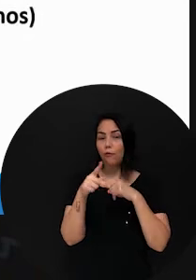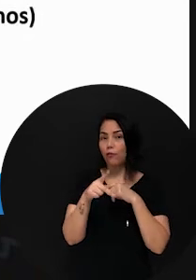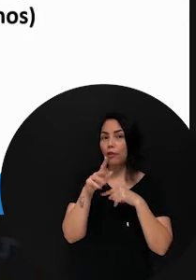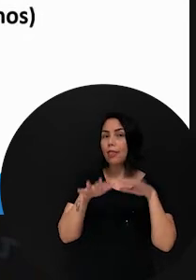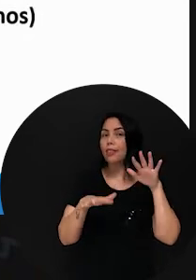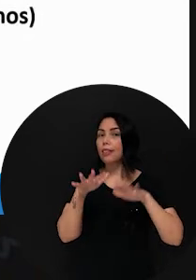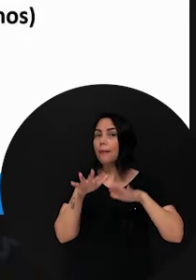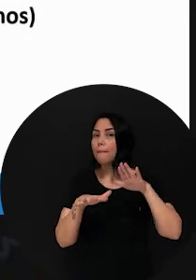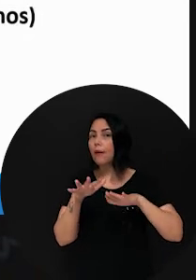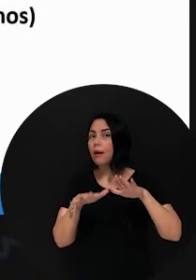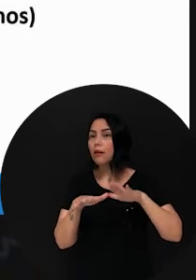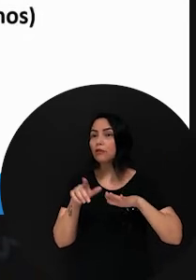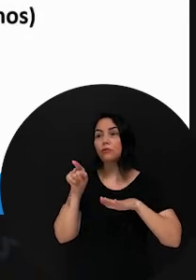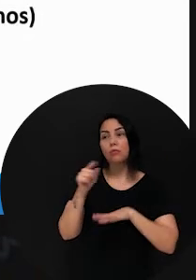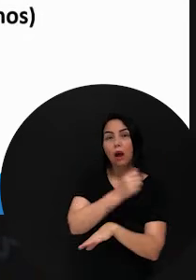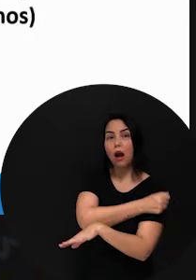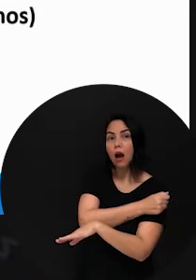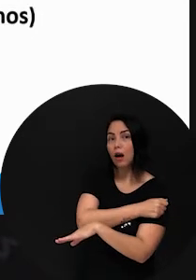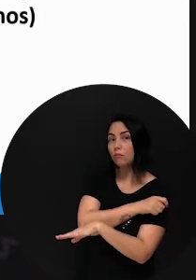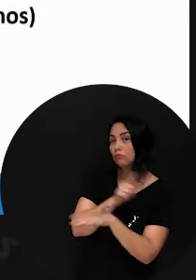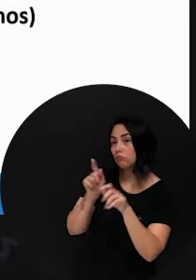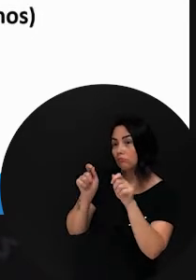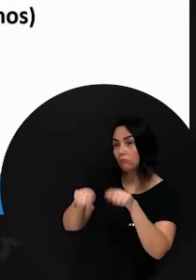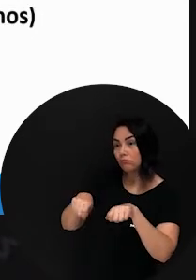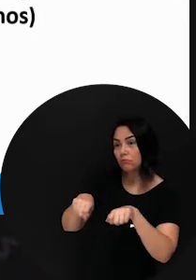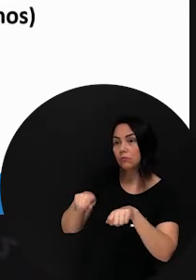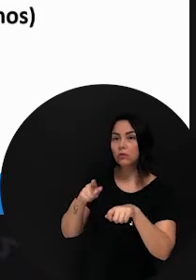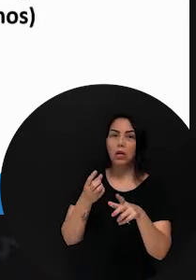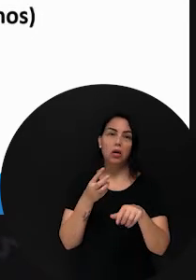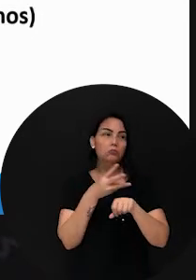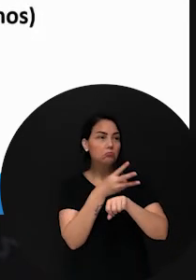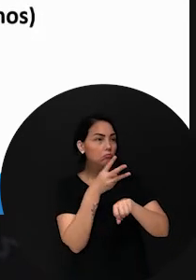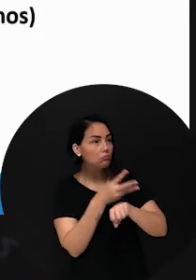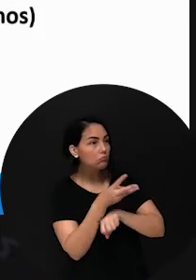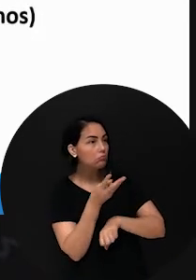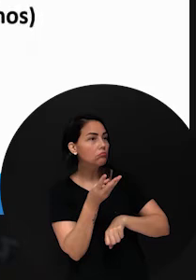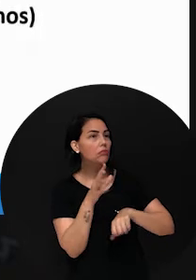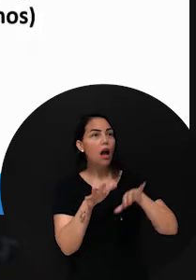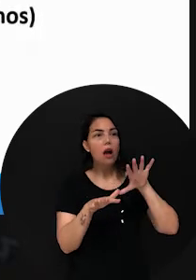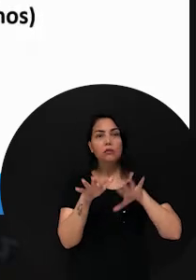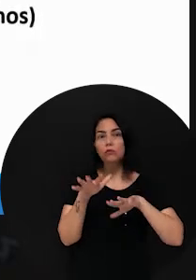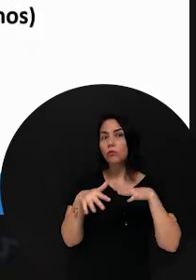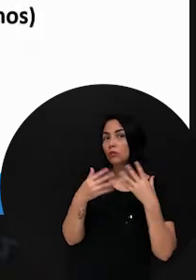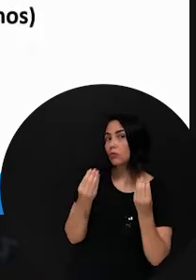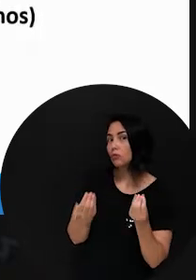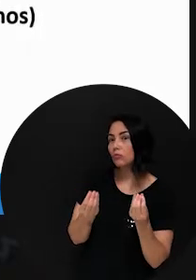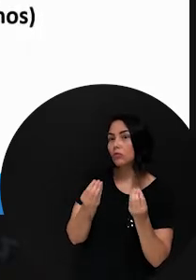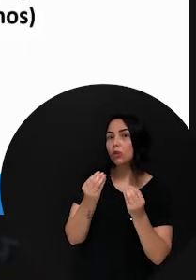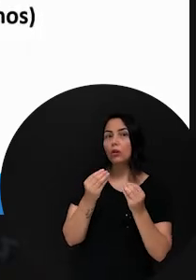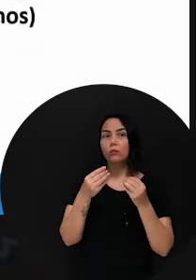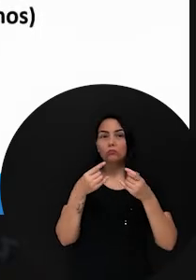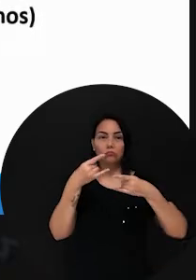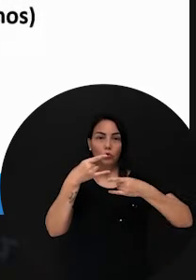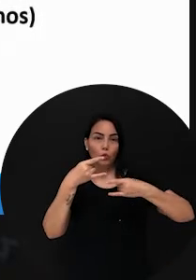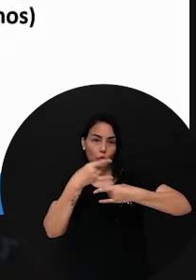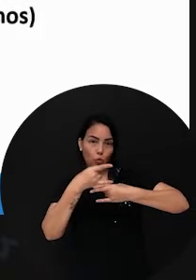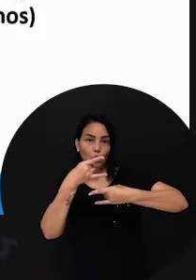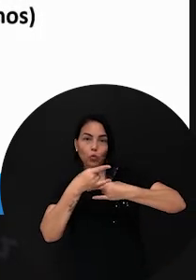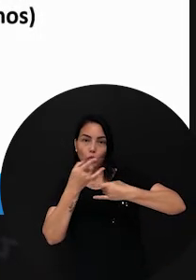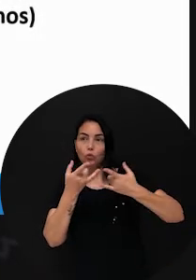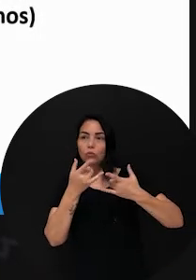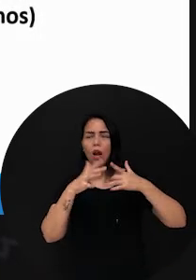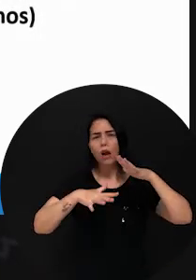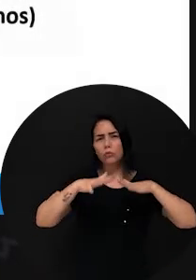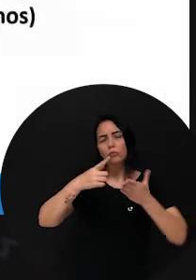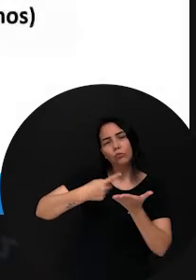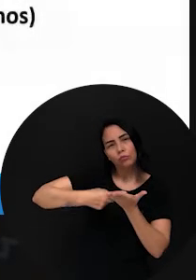da possibilidade do aluno, se vai ser via WhatsApp ou se vai ser via Zoom, isso depende, então, a combinar com